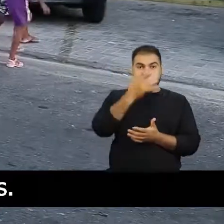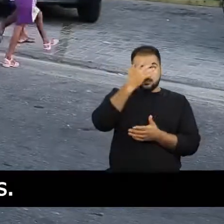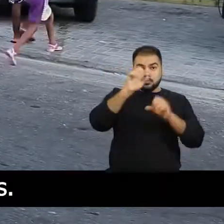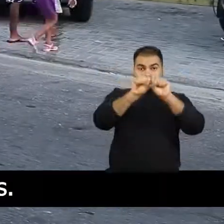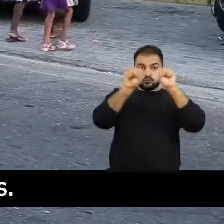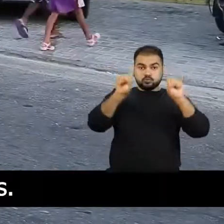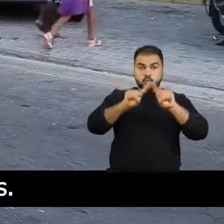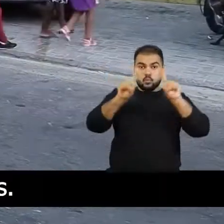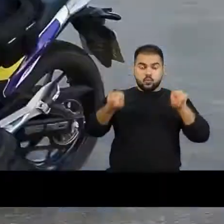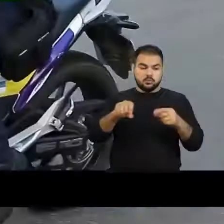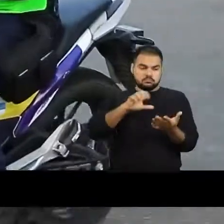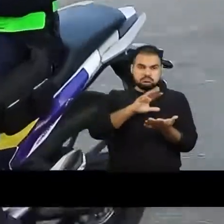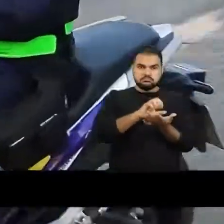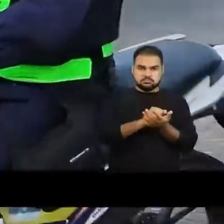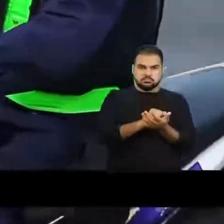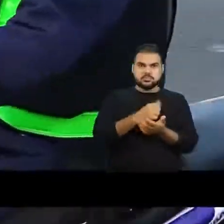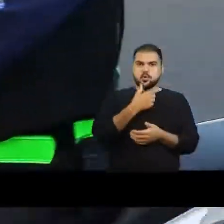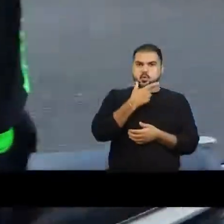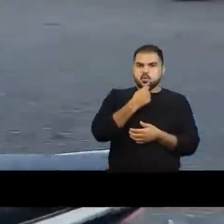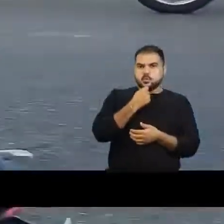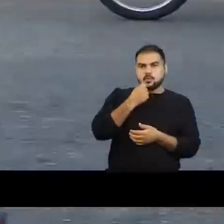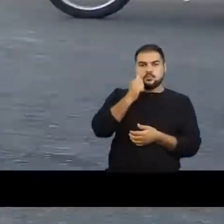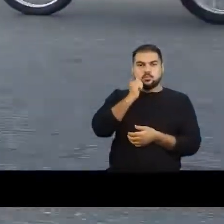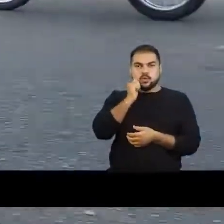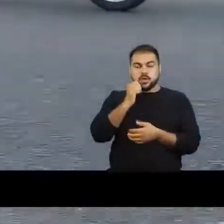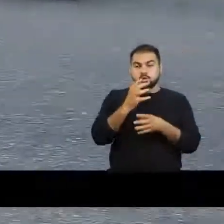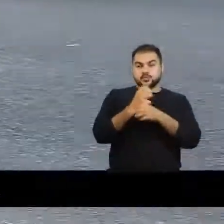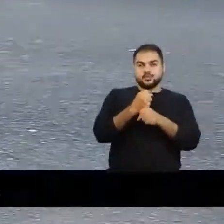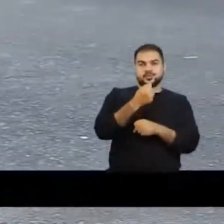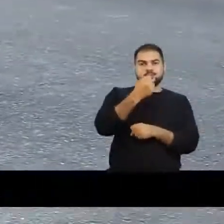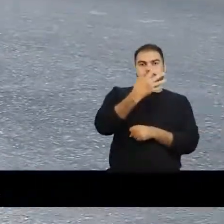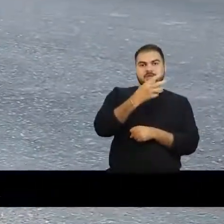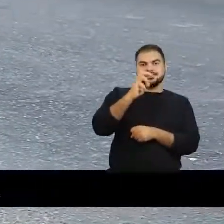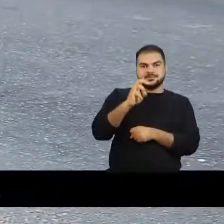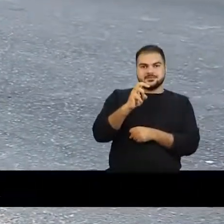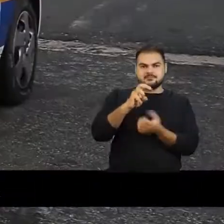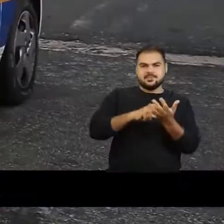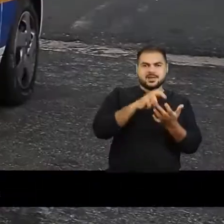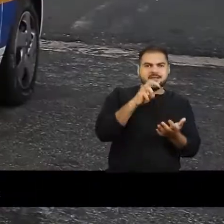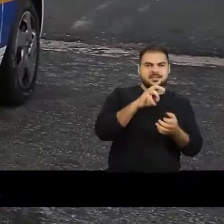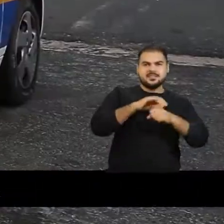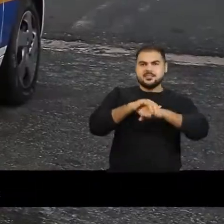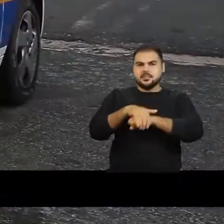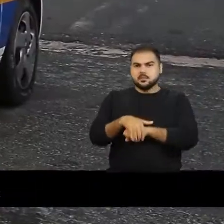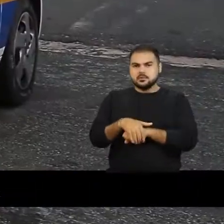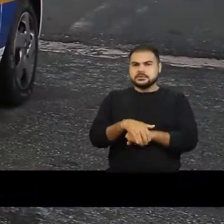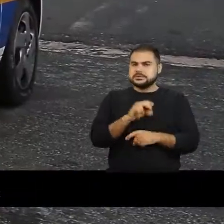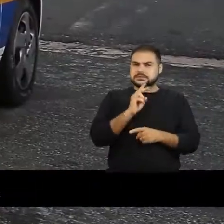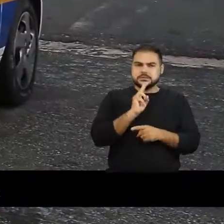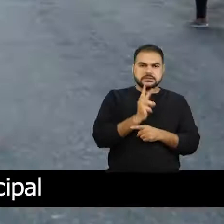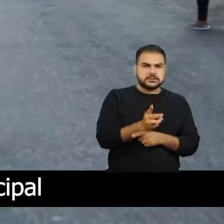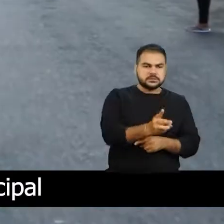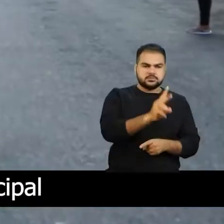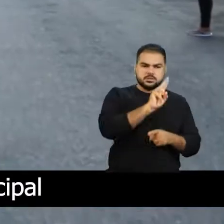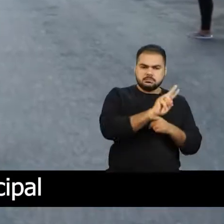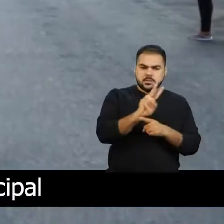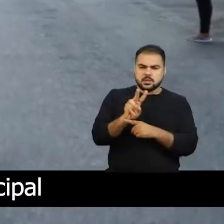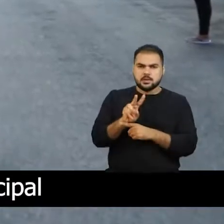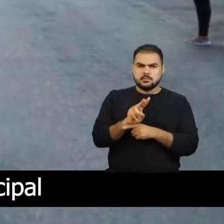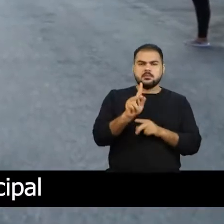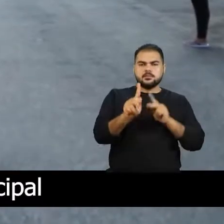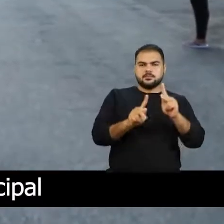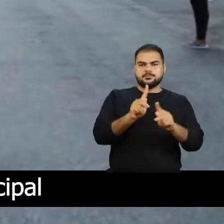com 45 guardas, homens e mulheres, que dia e noite estão nas ruas para atender a população.